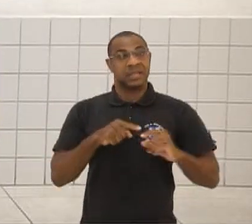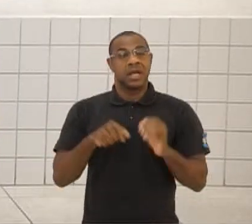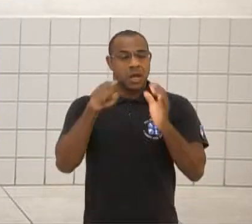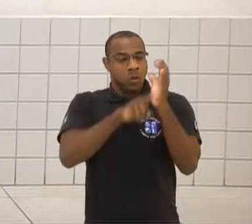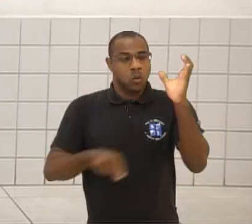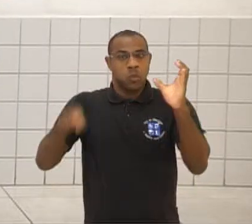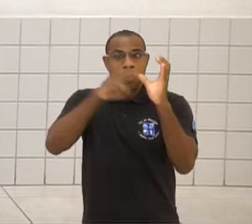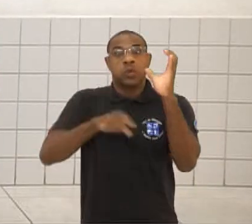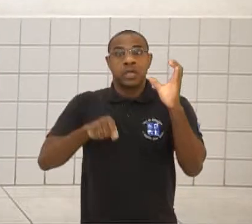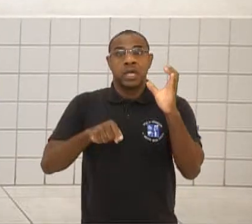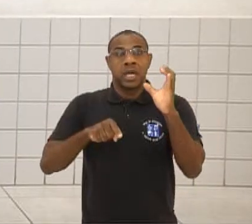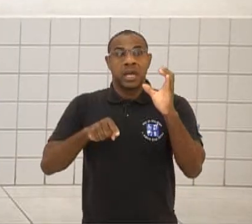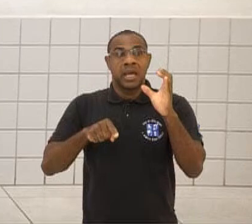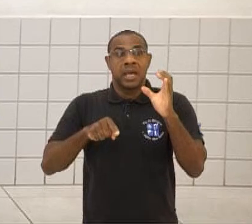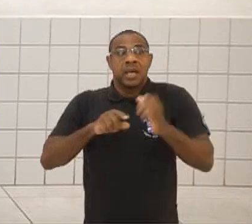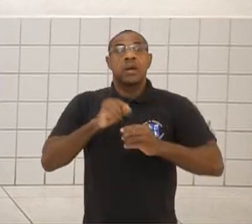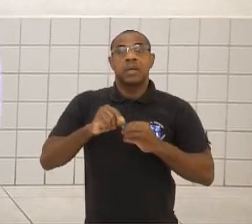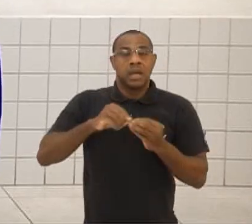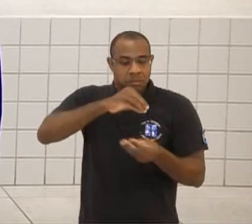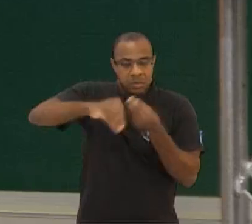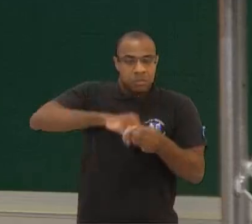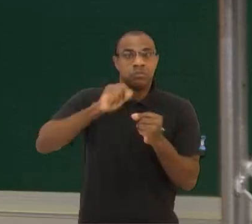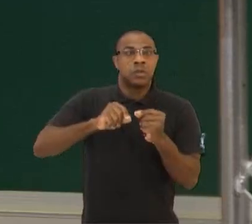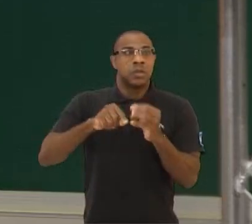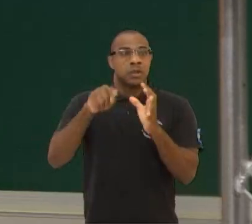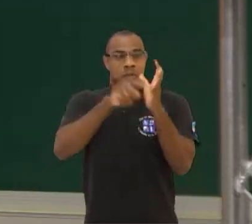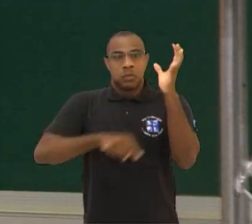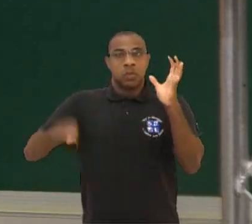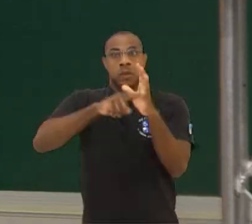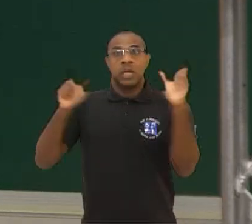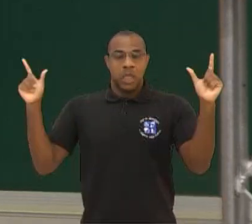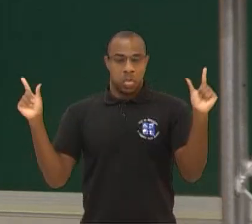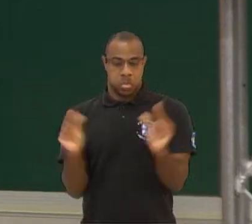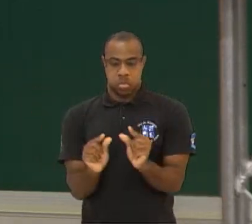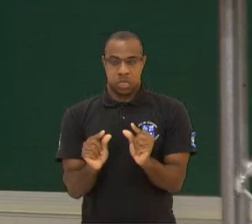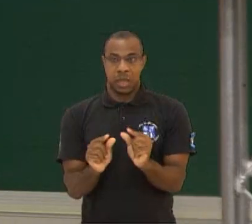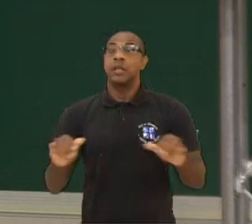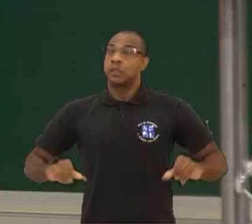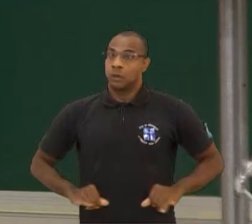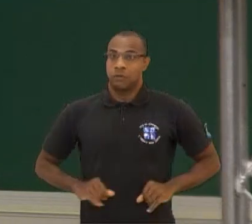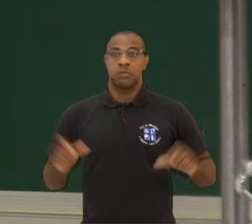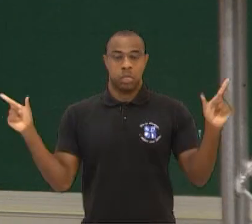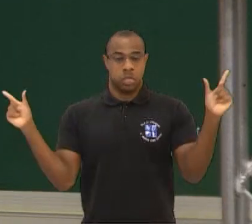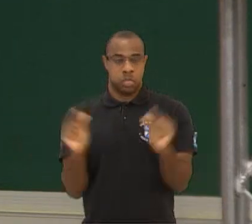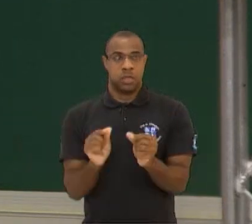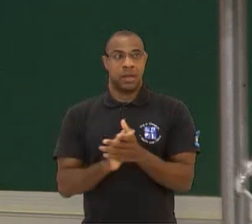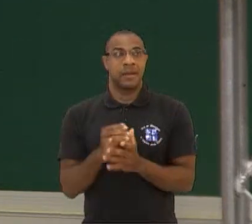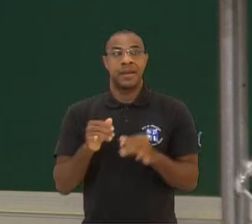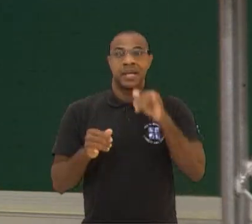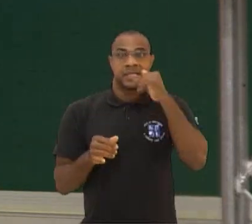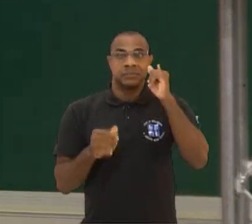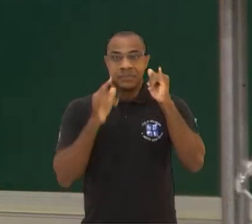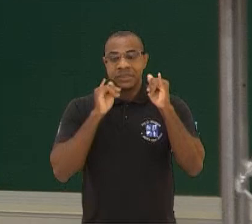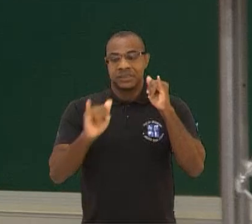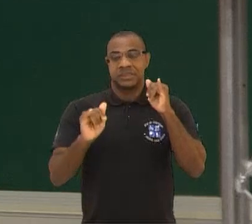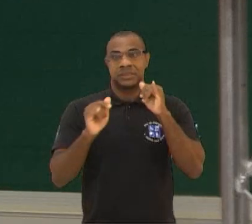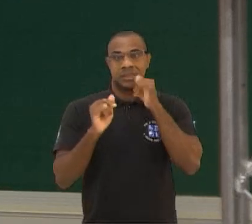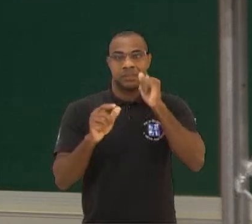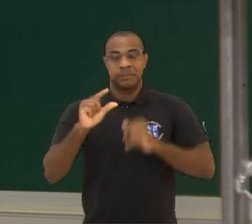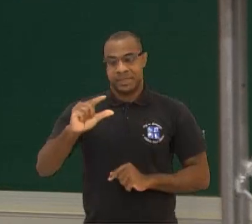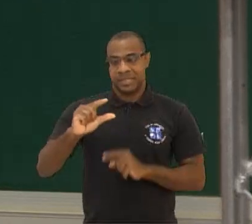fotossíntese é uma reação de oxirredução, tá? Então, ela sofre oxidação. Pilhas também